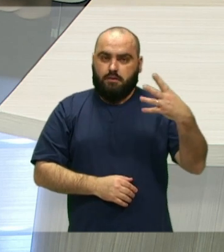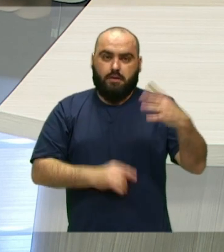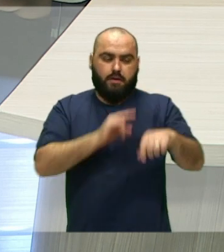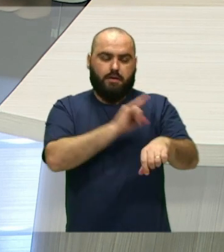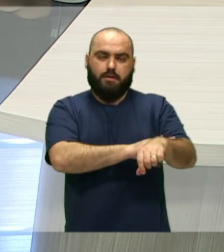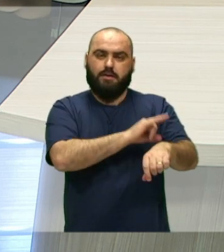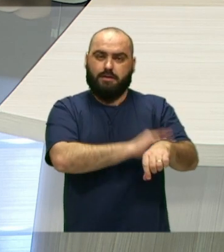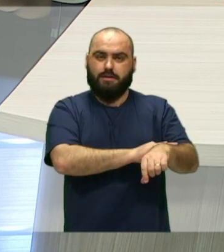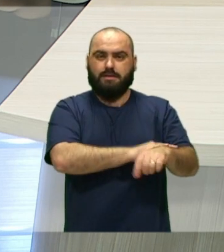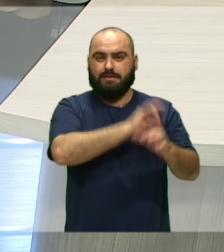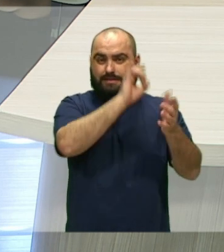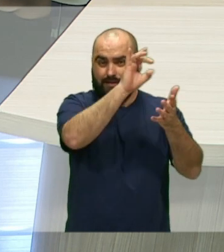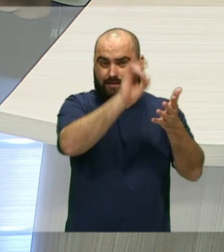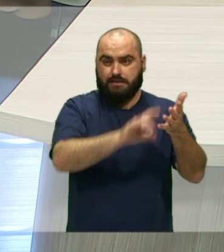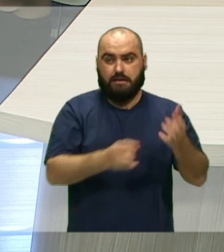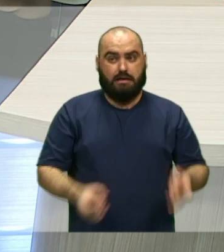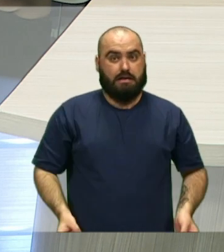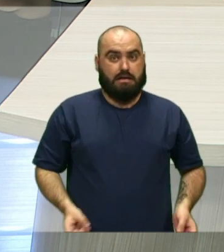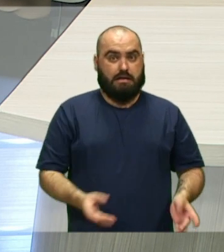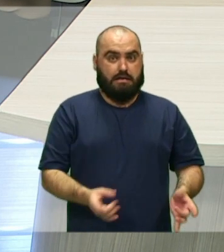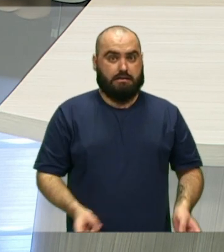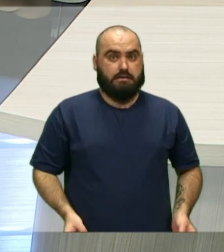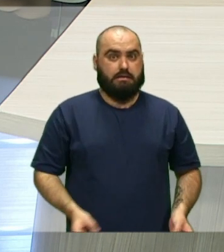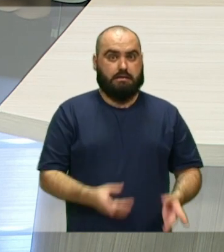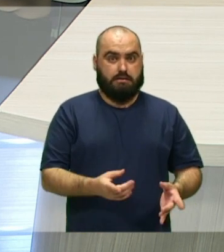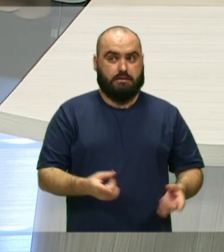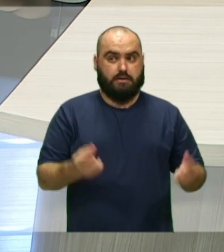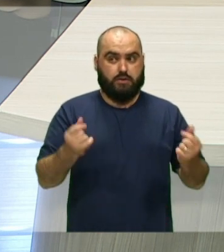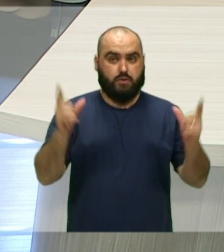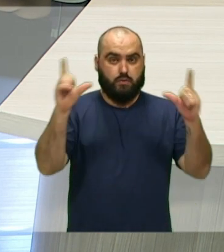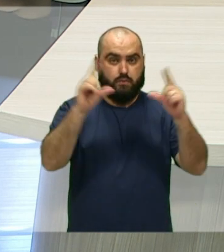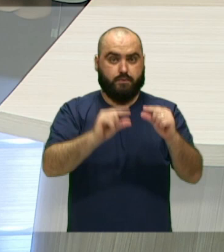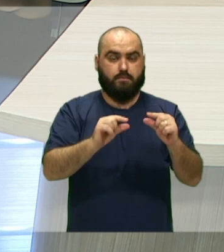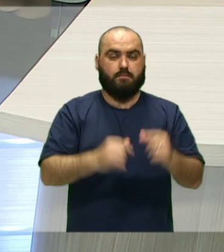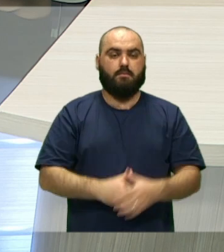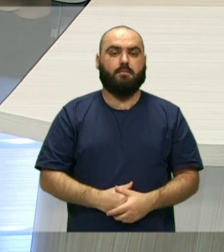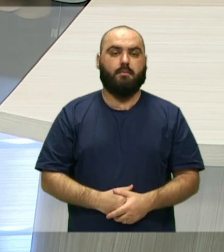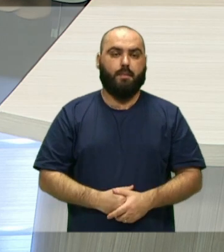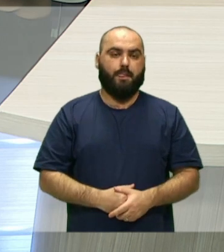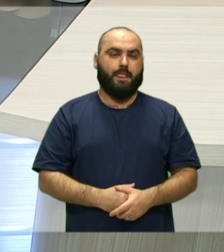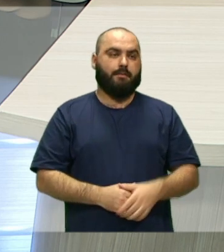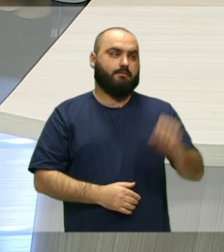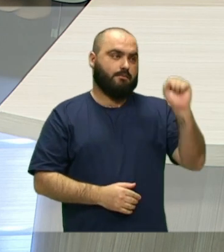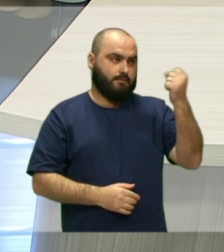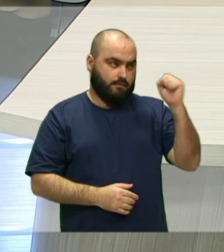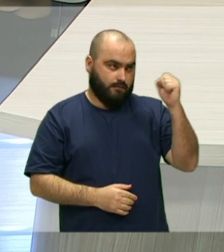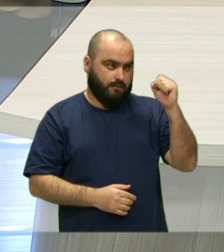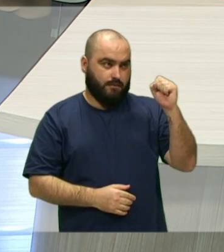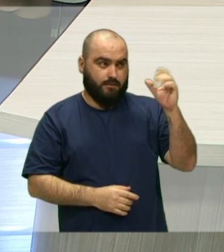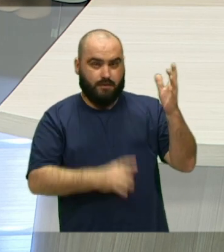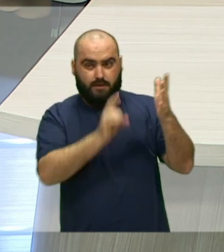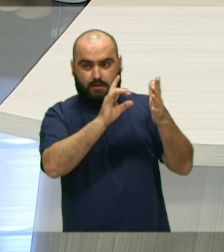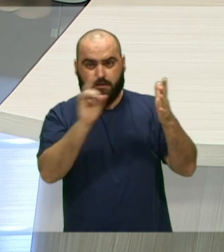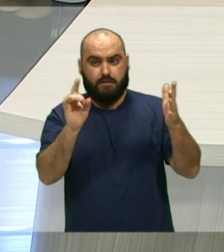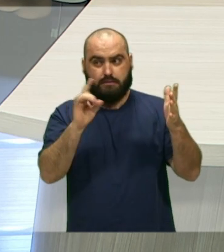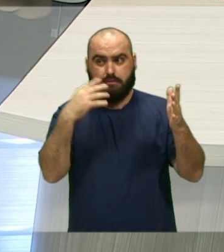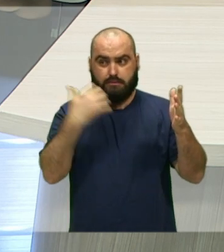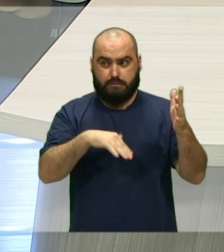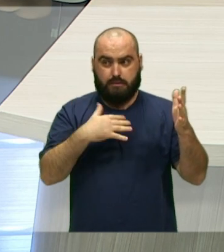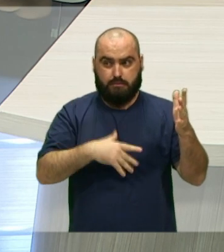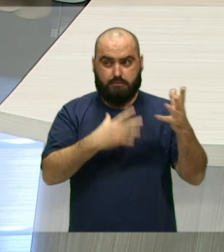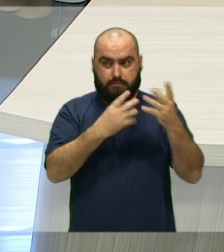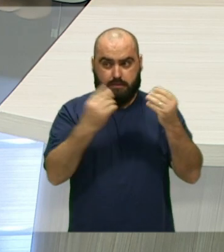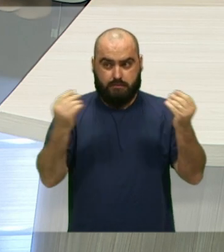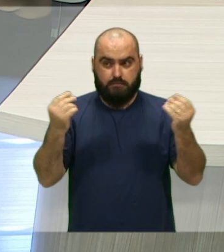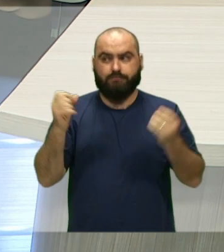né dá um um uma grande economia masculo eemo d o vasos por andar enfim é bastante coisa